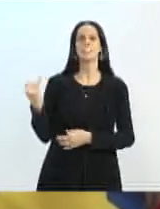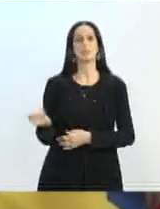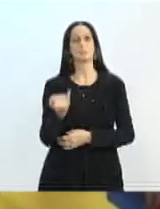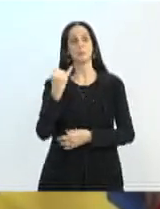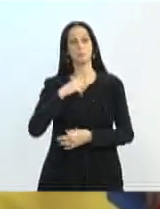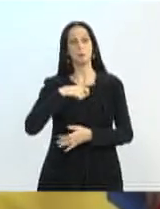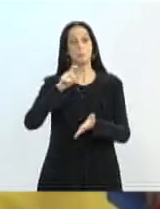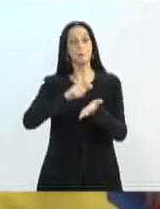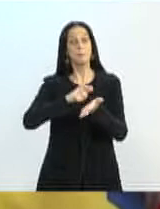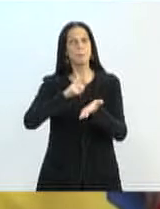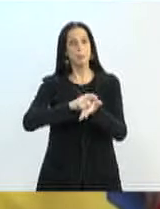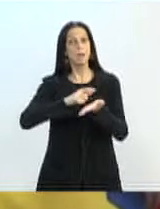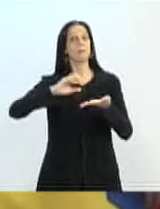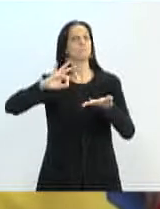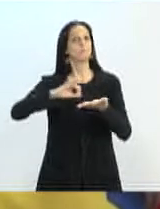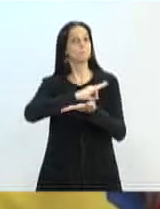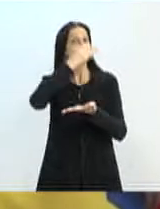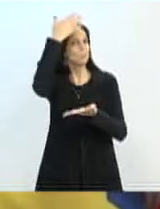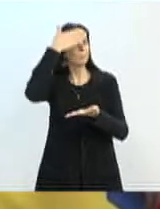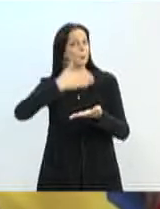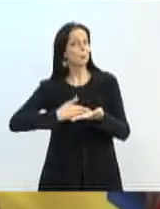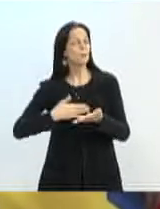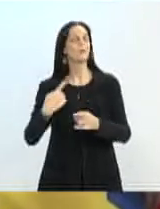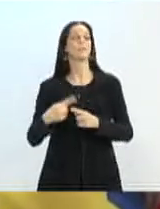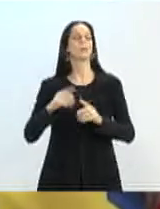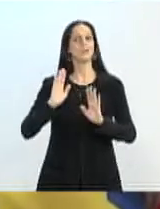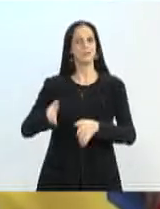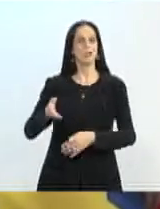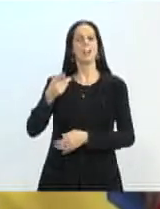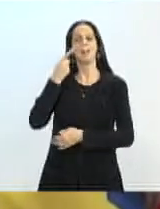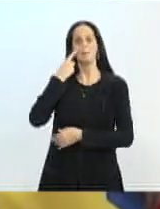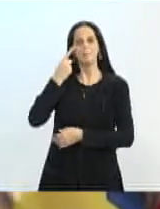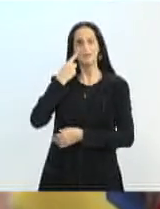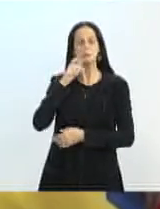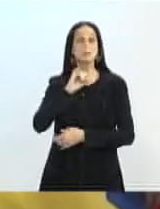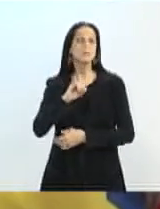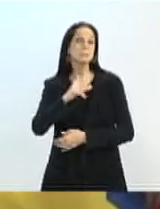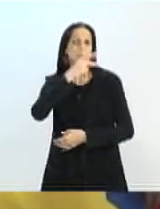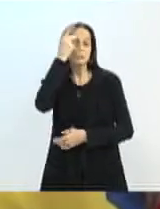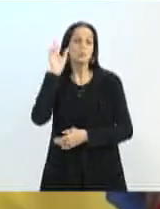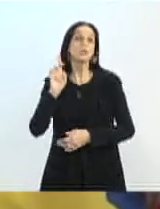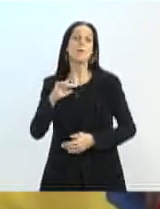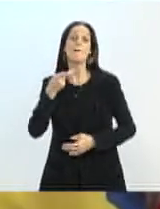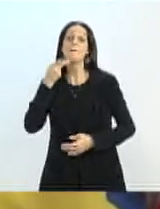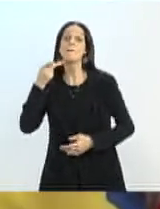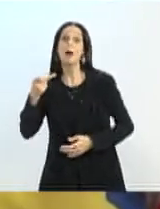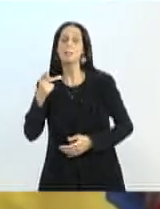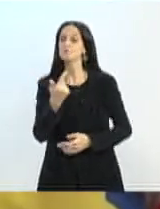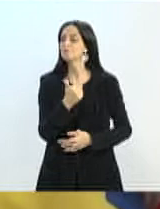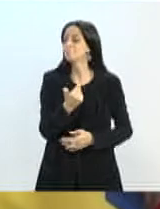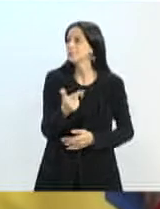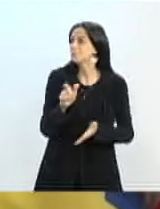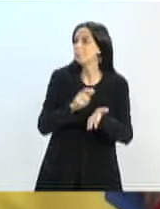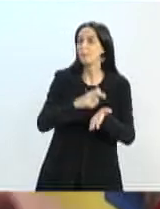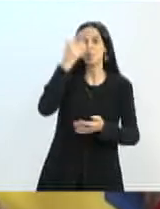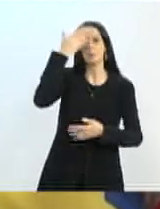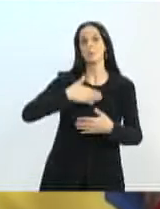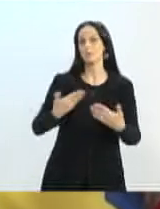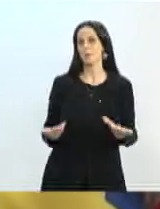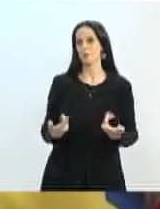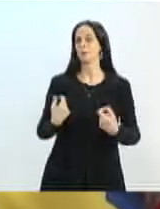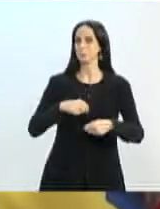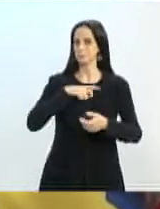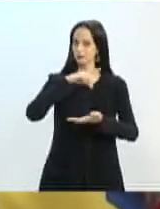documento assinado, porque, infelizmente, a gente já viu que palavras são jogadas ao ar e muitas vezes não se cumpre, então o documento precisa